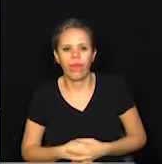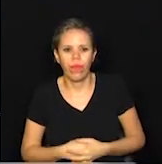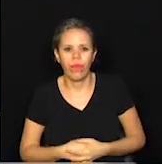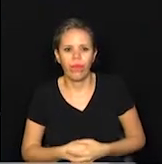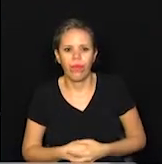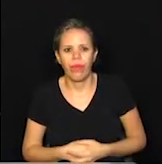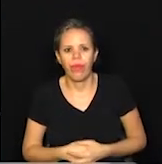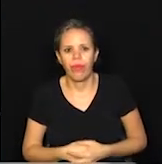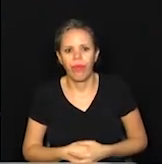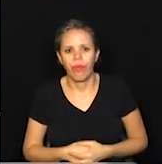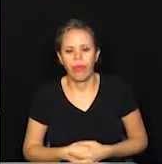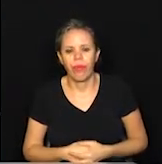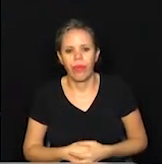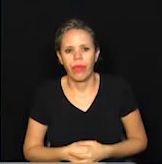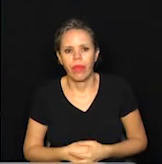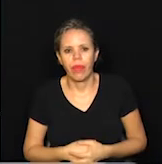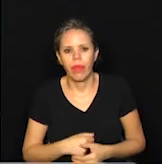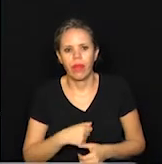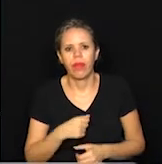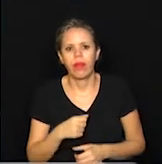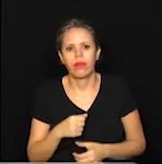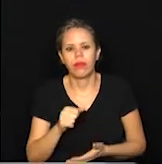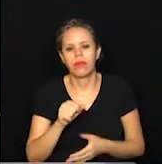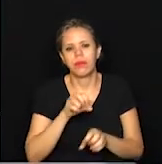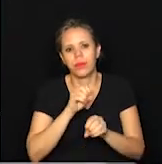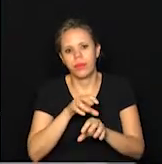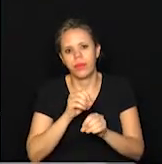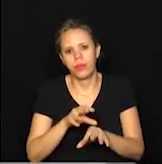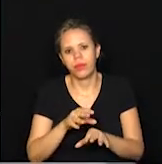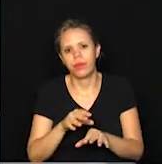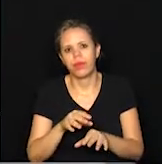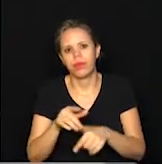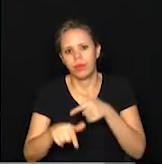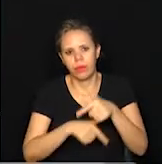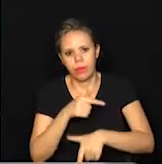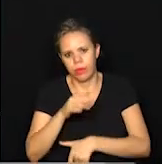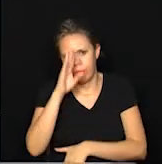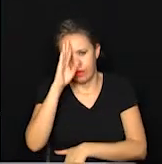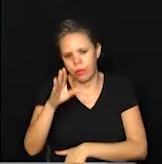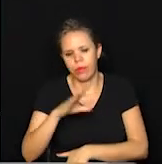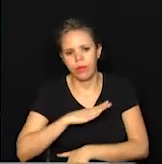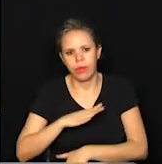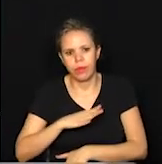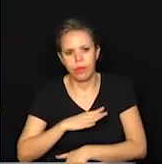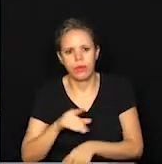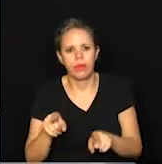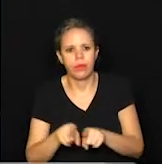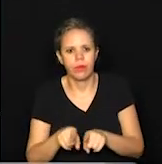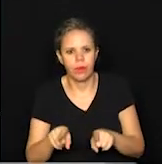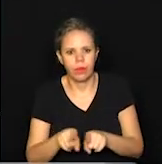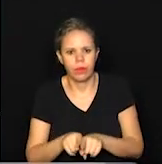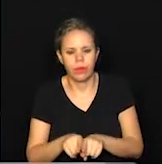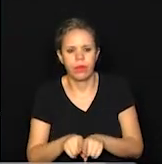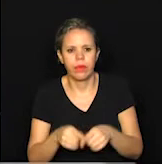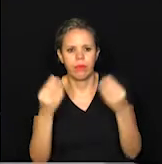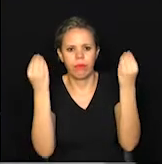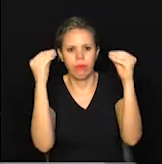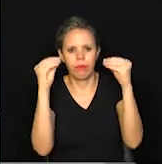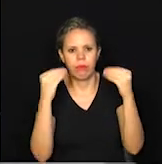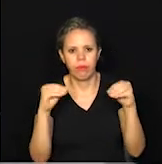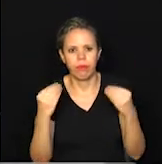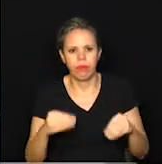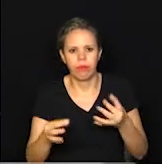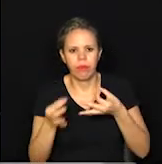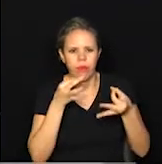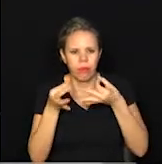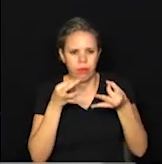que torna a educação atividade essencial na nossa cidade. Eles também colocam diversas críticas em relação a